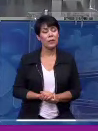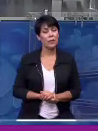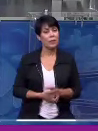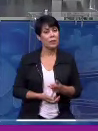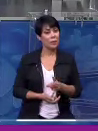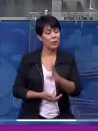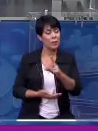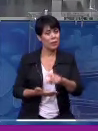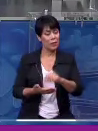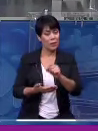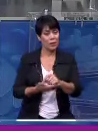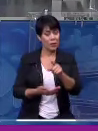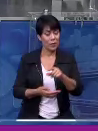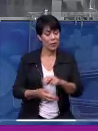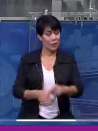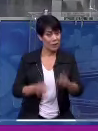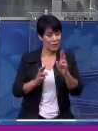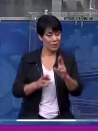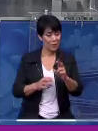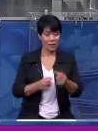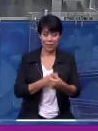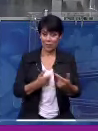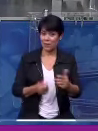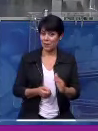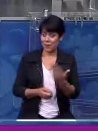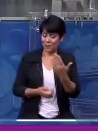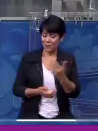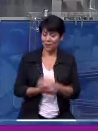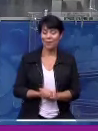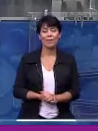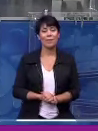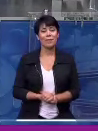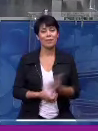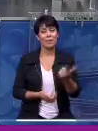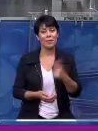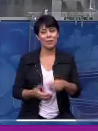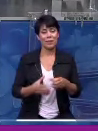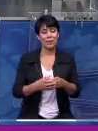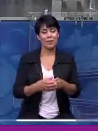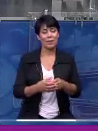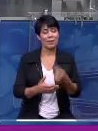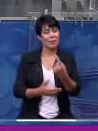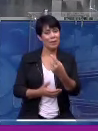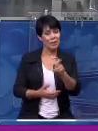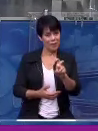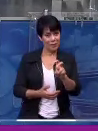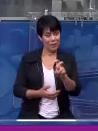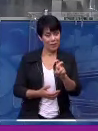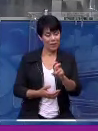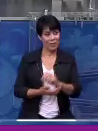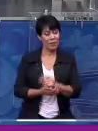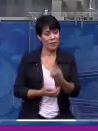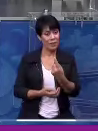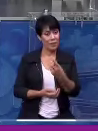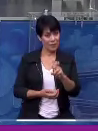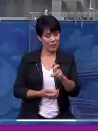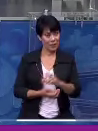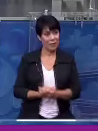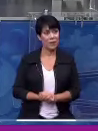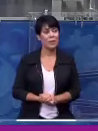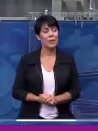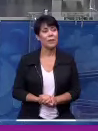Vamos seguir sorteando. Você chamando, a sorte chegando. Bola azul, número 15. Azul,